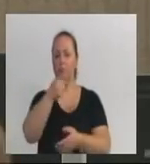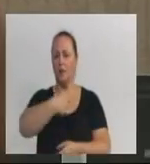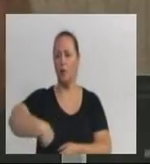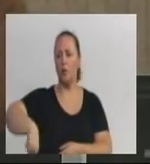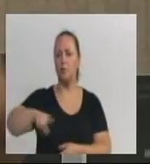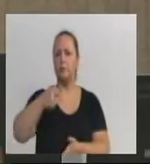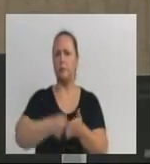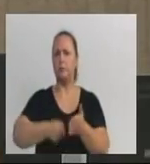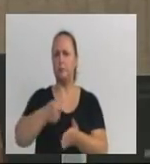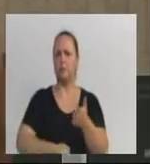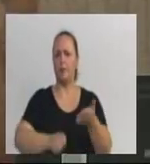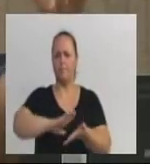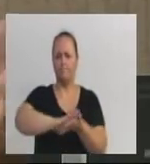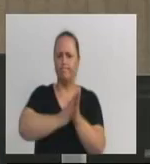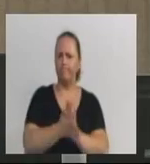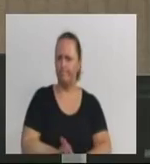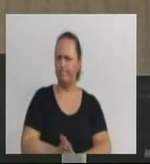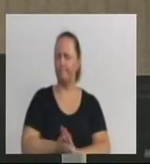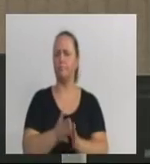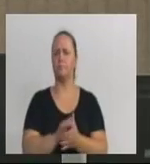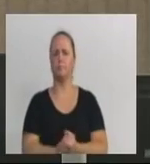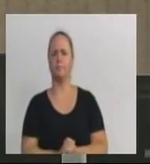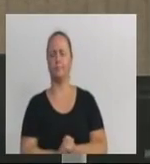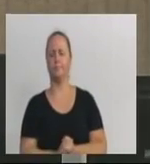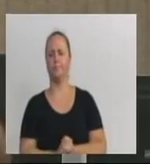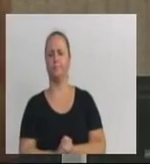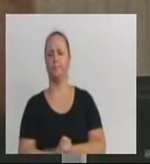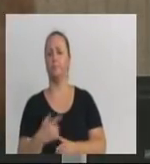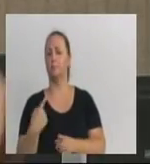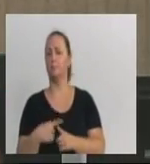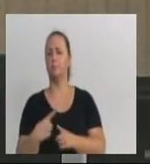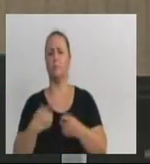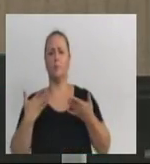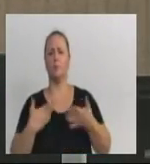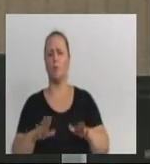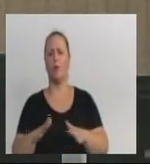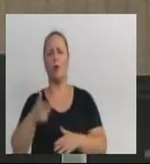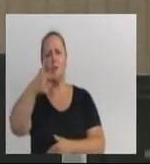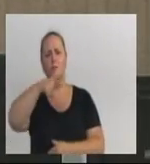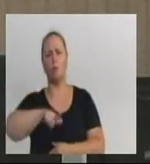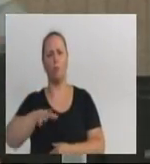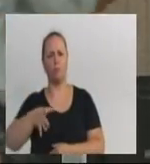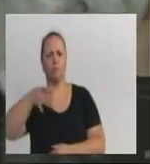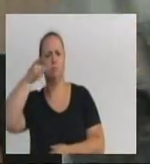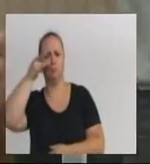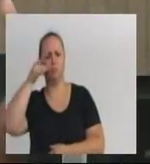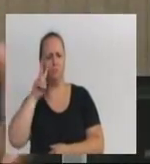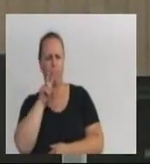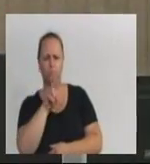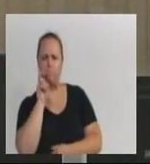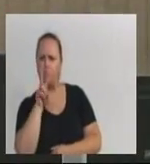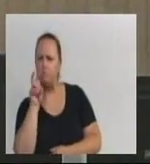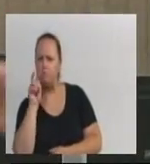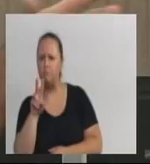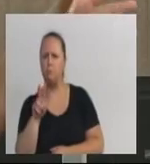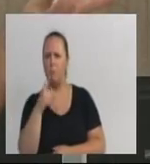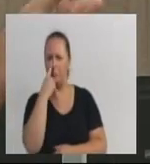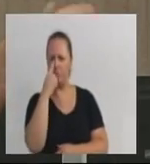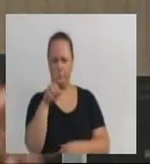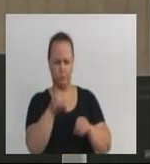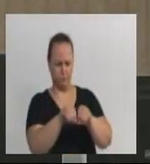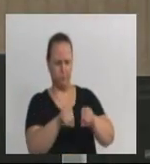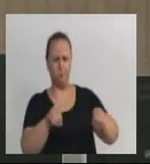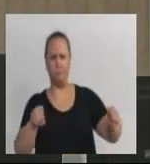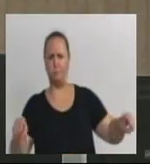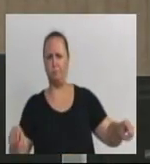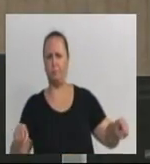soluções para que a gente possa não vir mais realidades como essa que eu trouxe na tarde de hoje, né, com todo aquele esgoto lá do loteamento Benedito